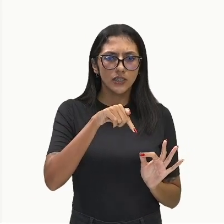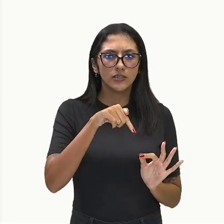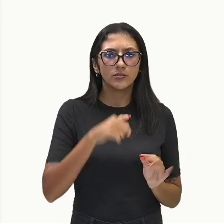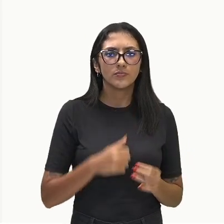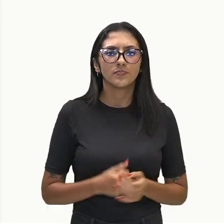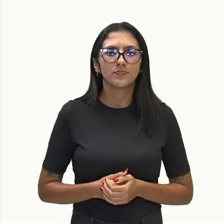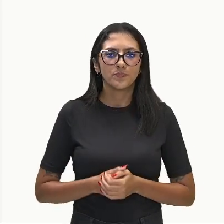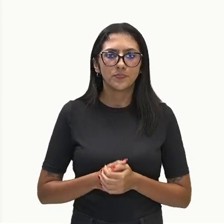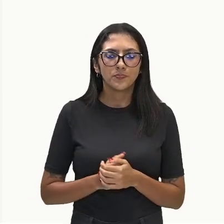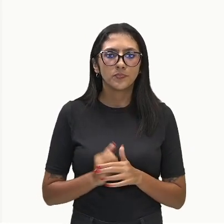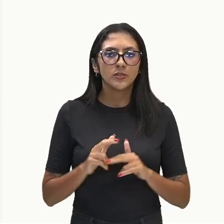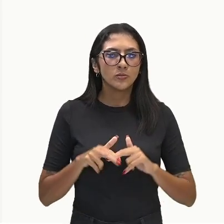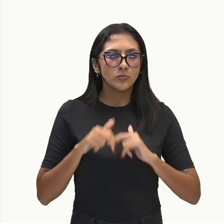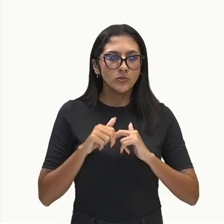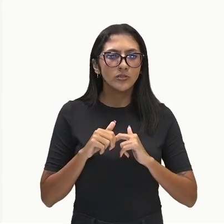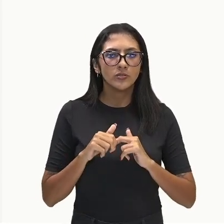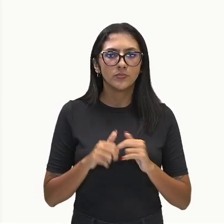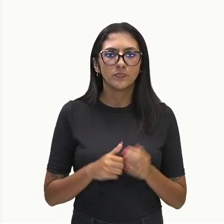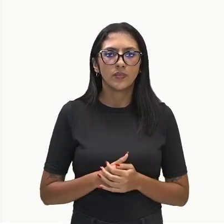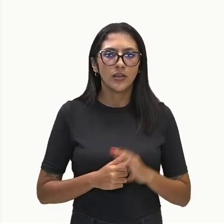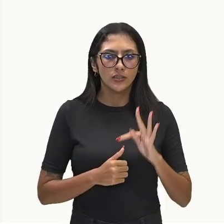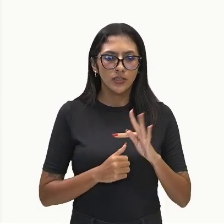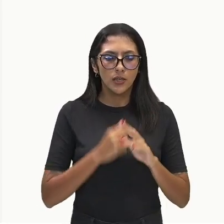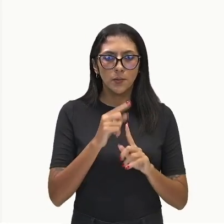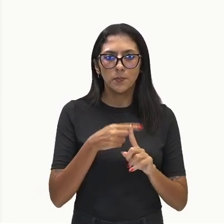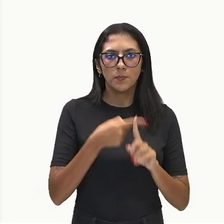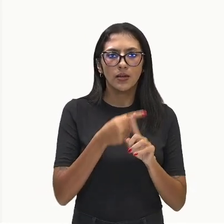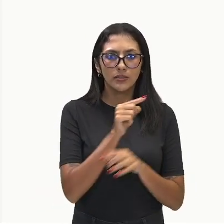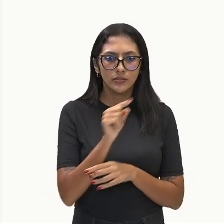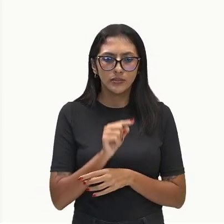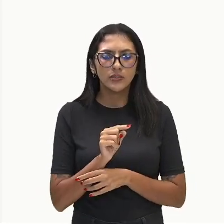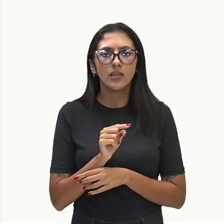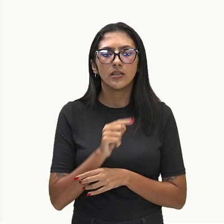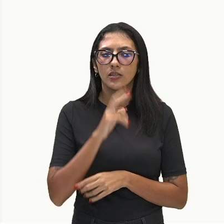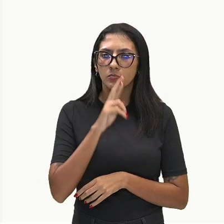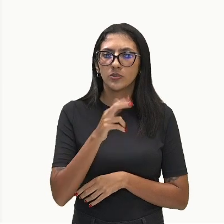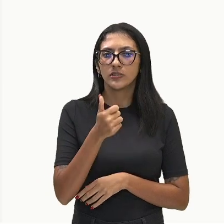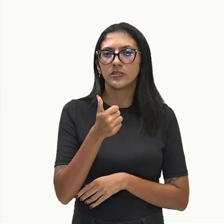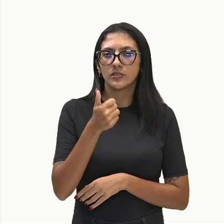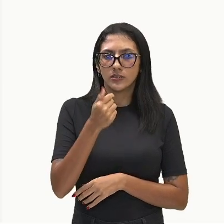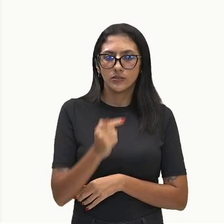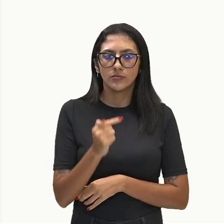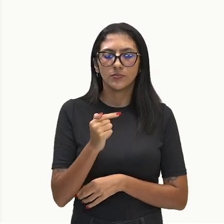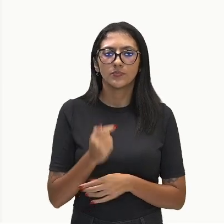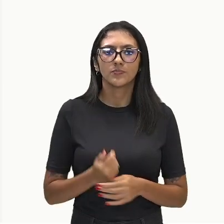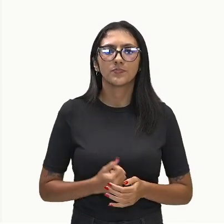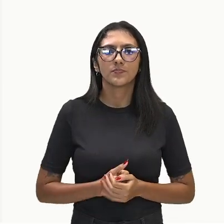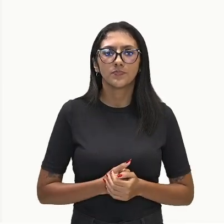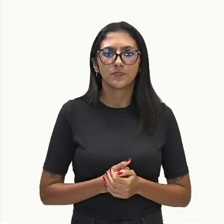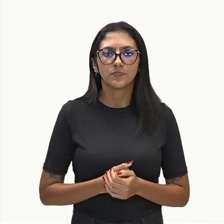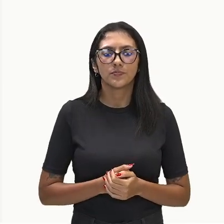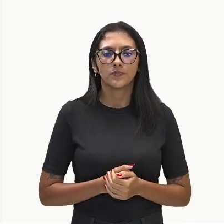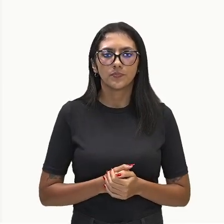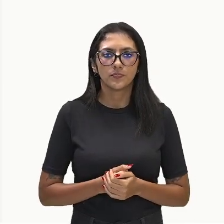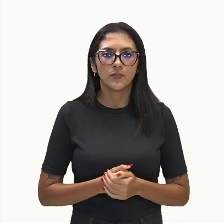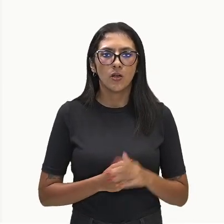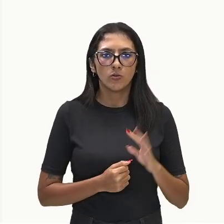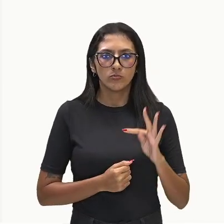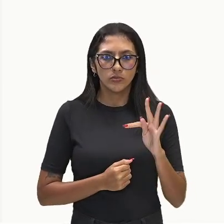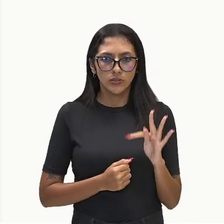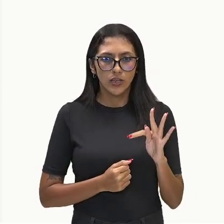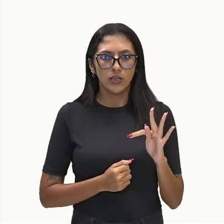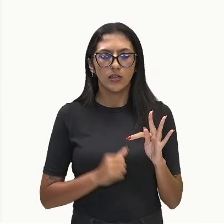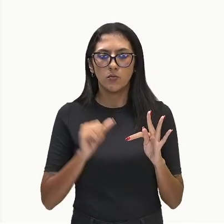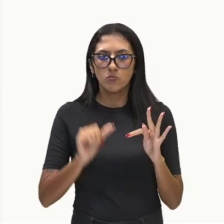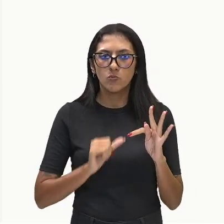que t mais z é igual a 17. Isolando o t, a gente passa o z para